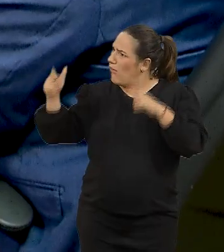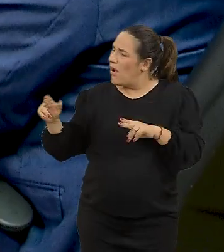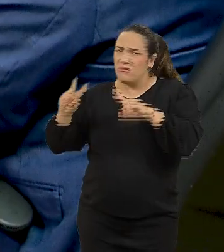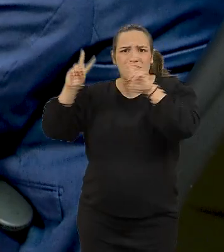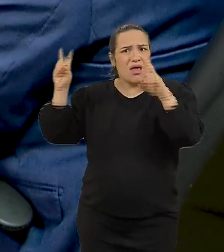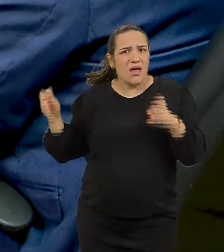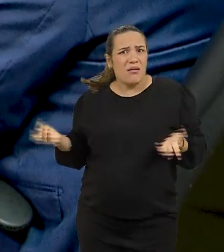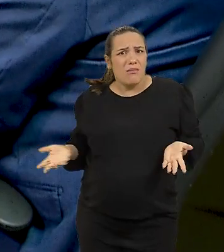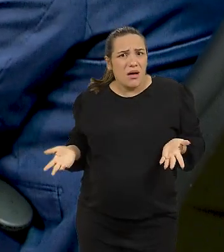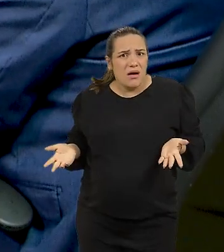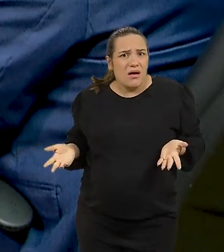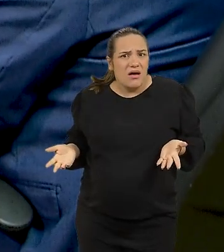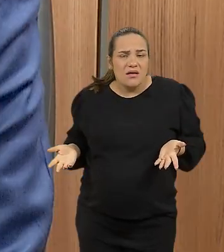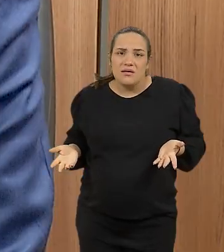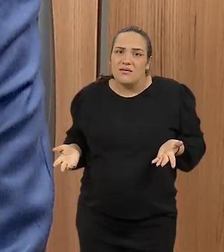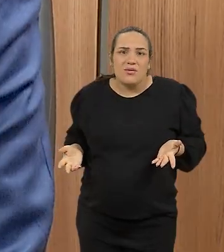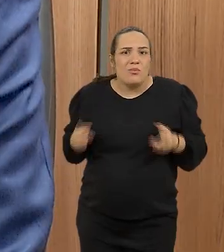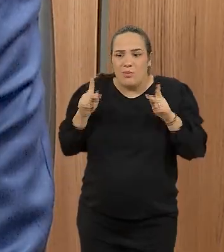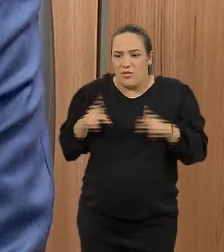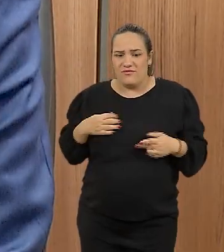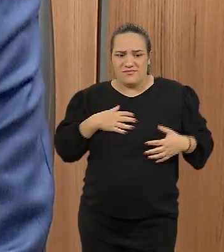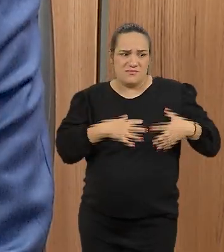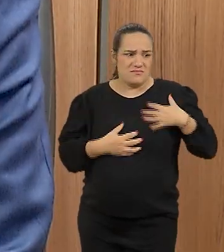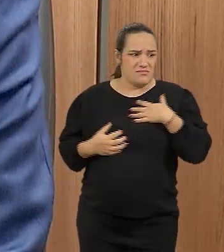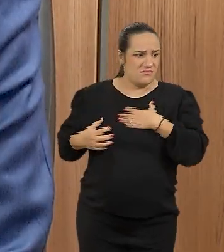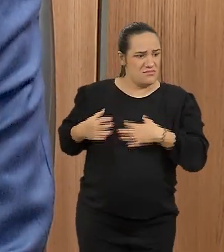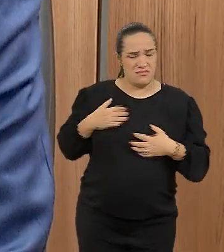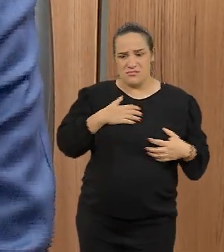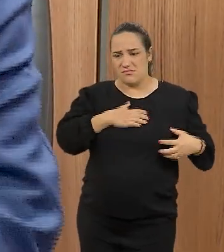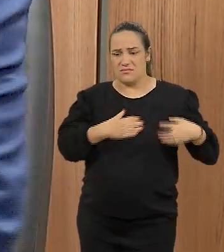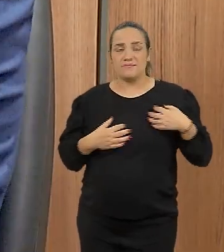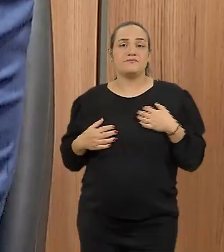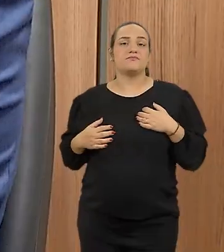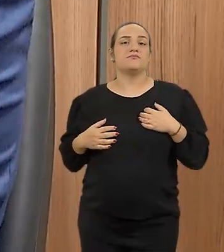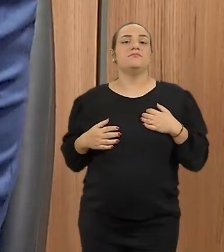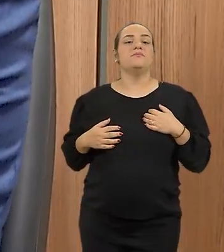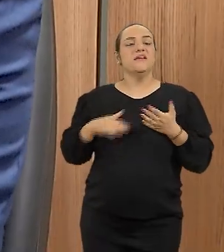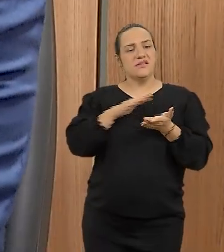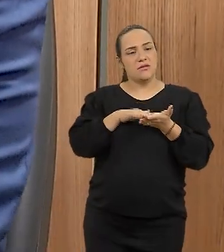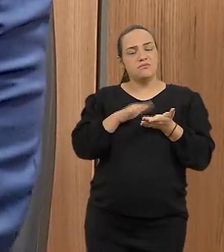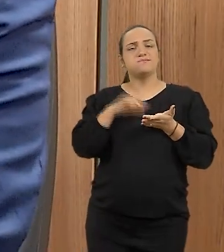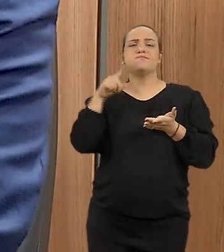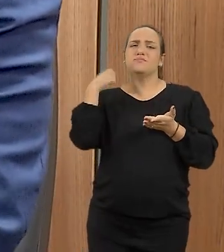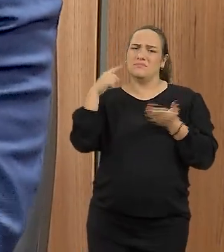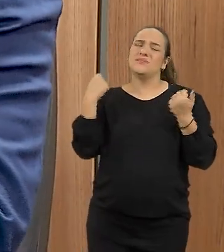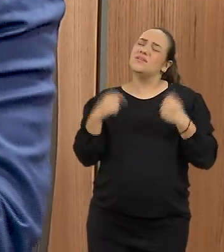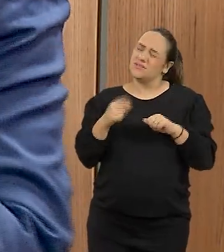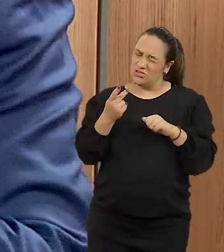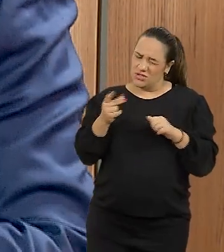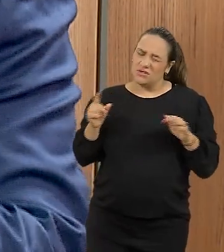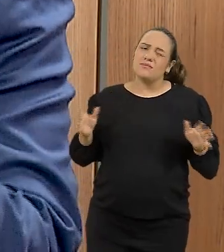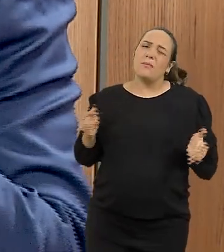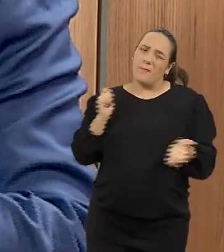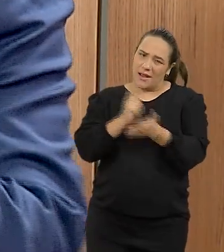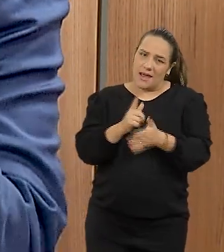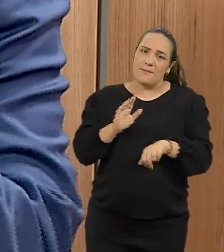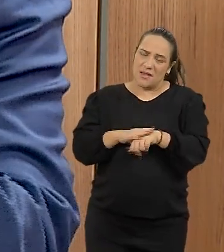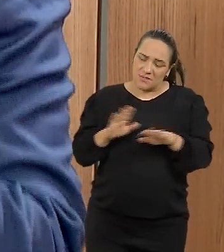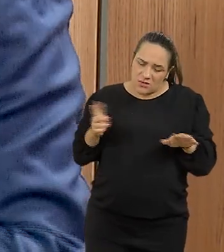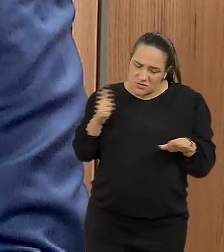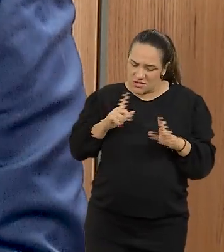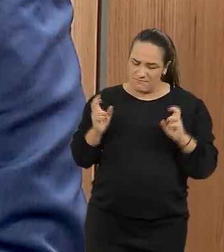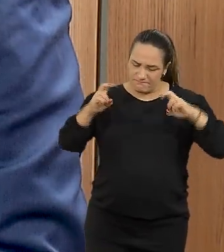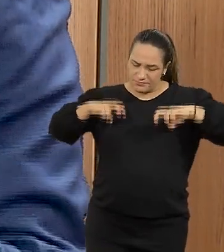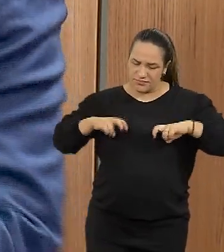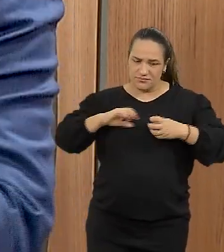é uma insegurança tremenda para a população. E aí também digo que os escritórios de advocacia deveriam investir na